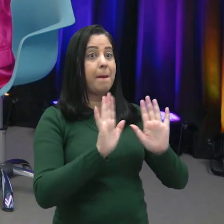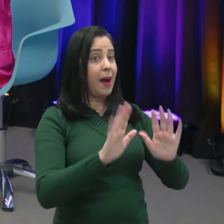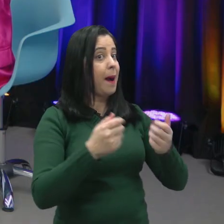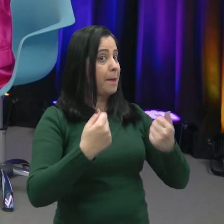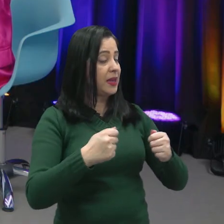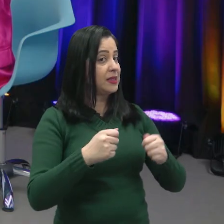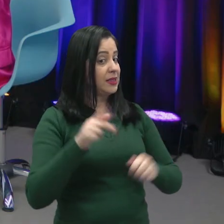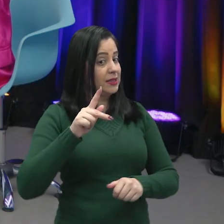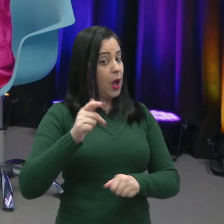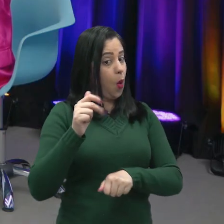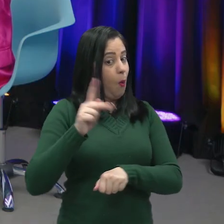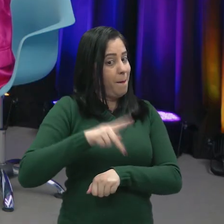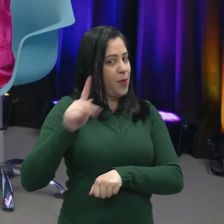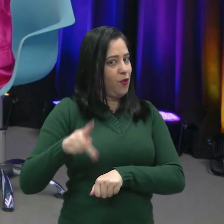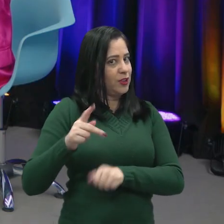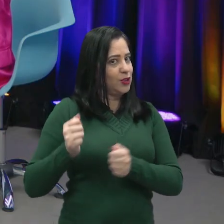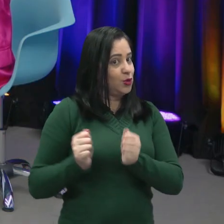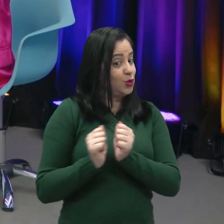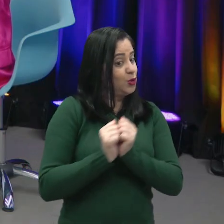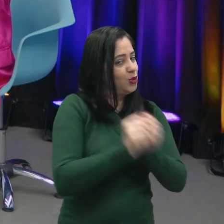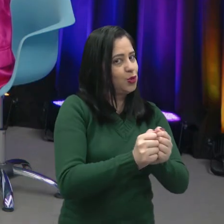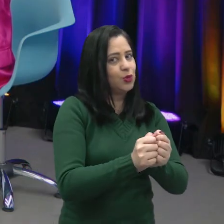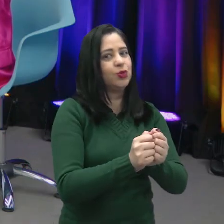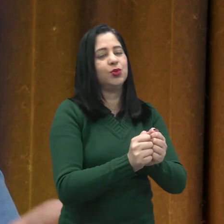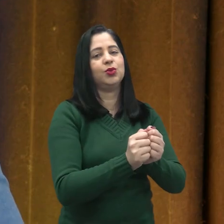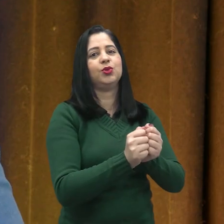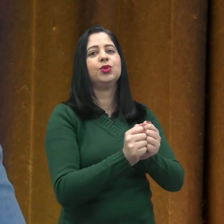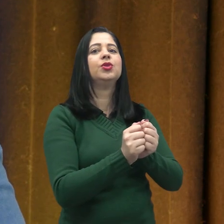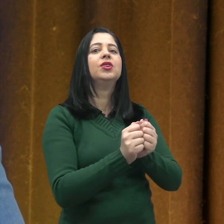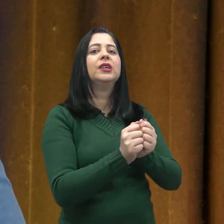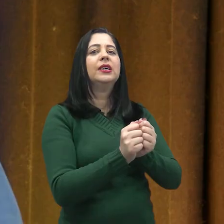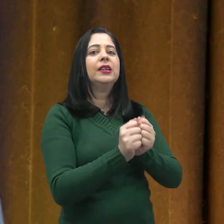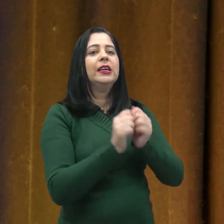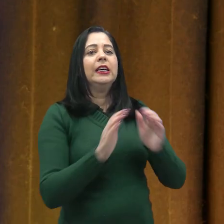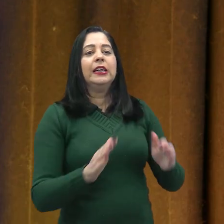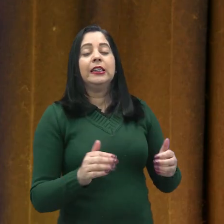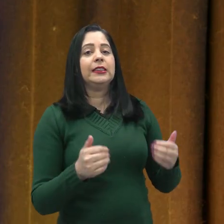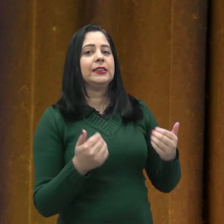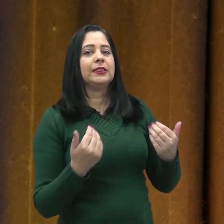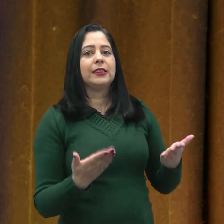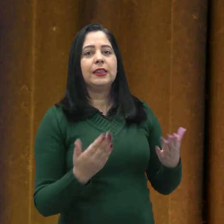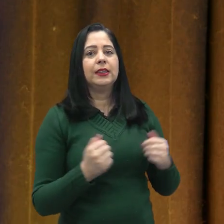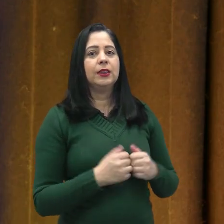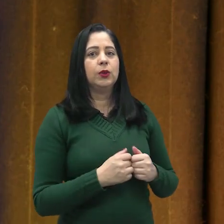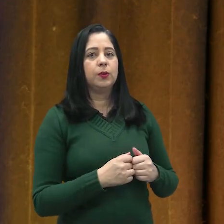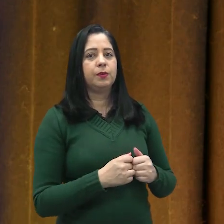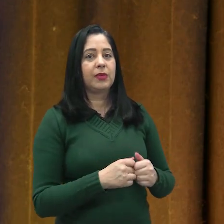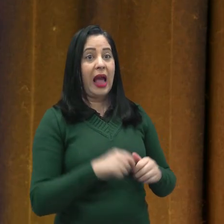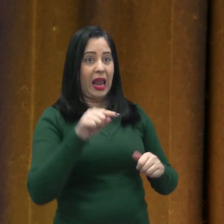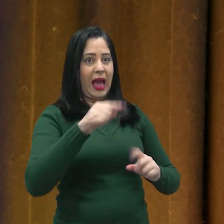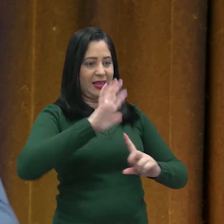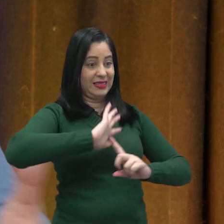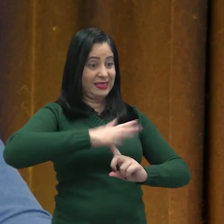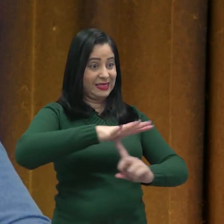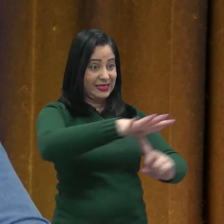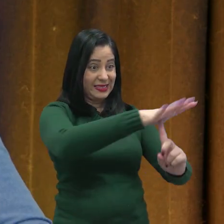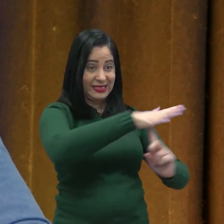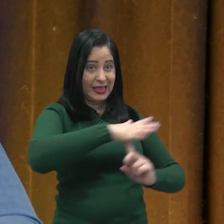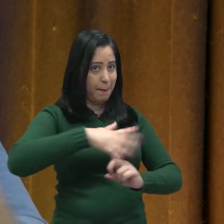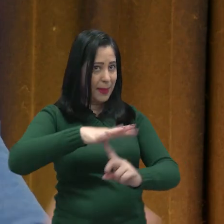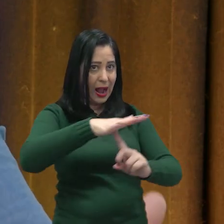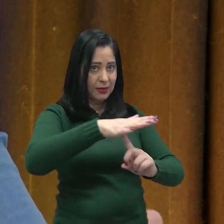com um profissional de educação física do lado, né? Que foi a primeira cidade do Brasil que colocou um programa num equipamento público, ao ar